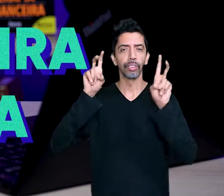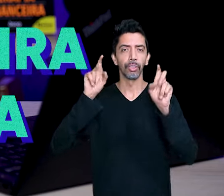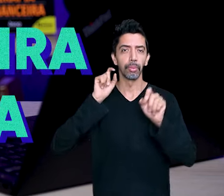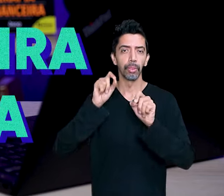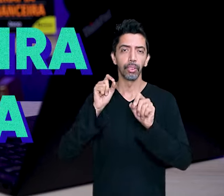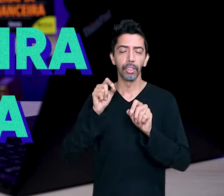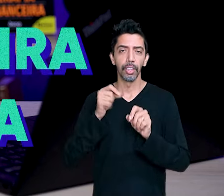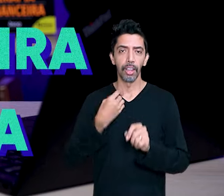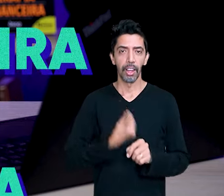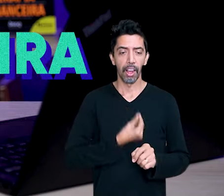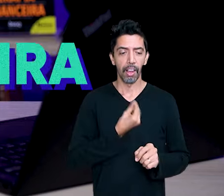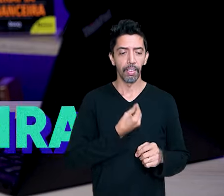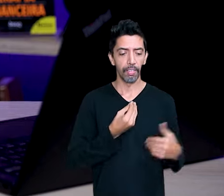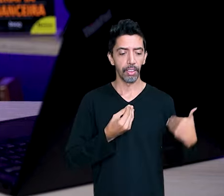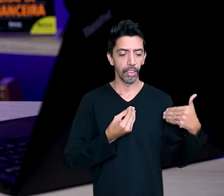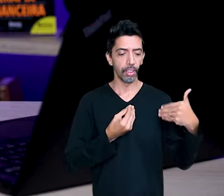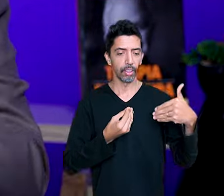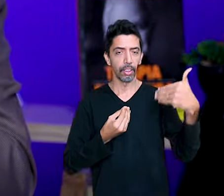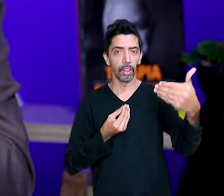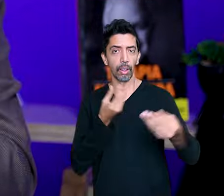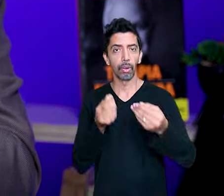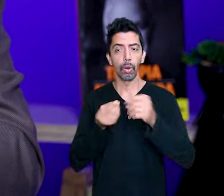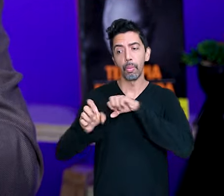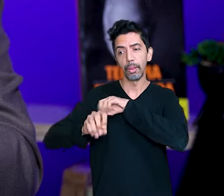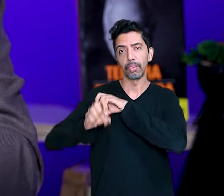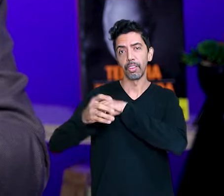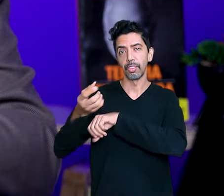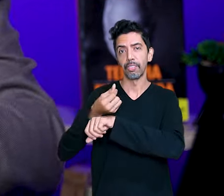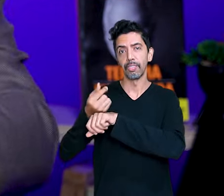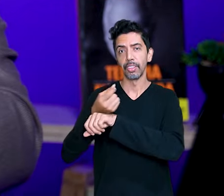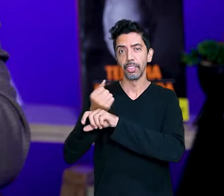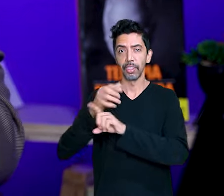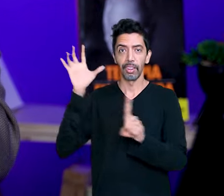nas Fases da Vida. E eu comecei aqui com essa ampulheta